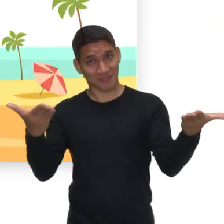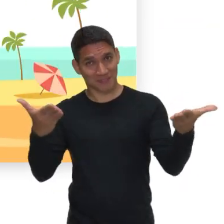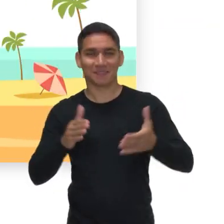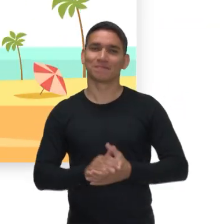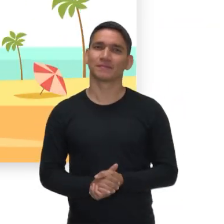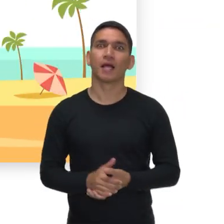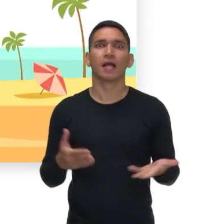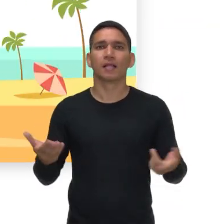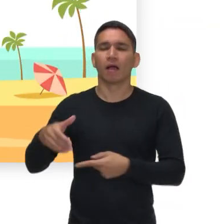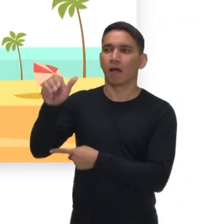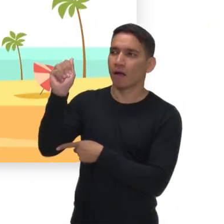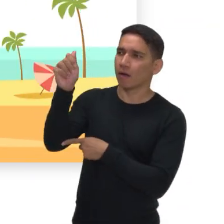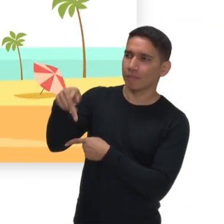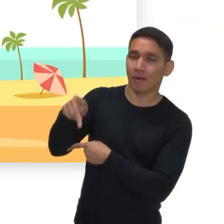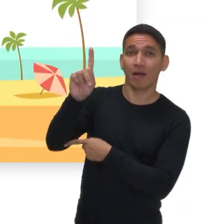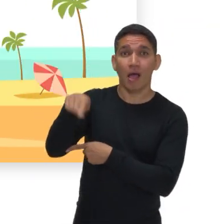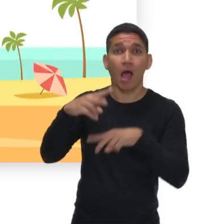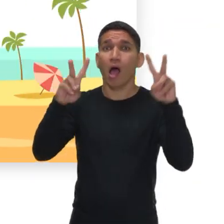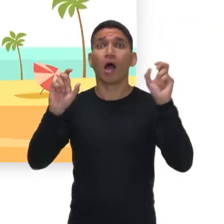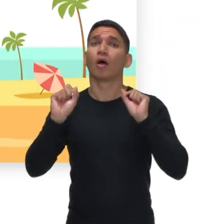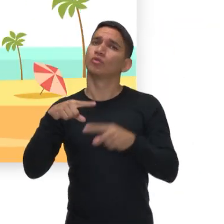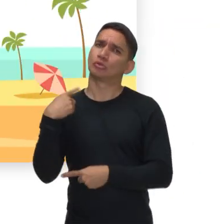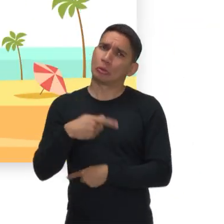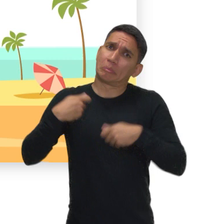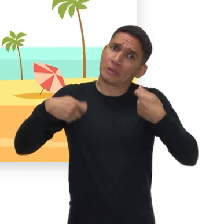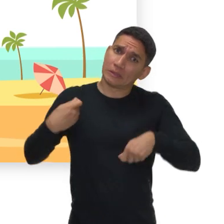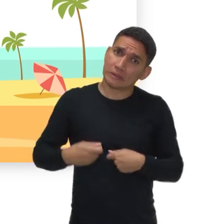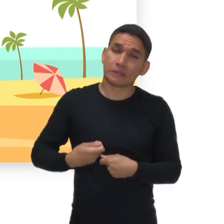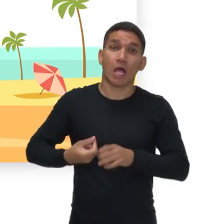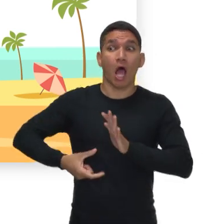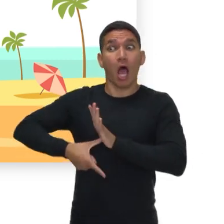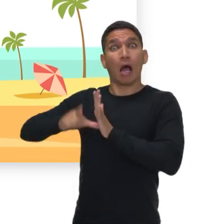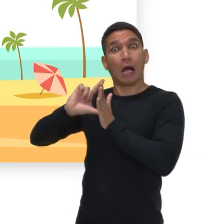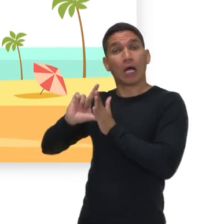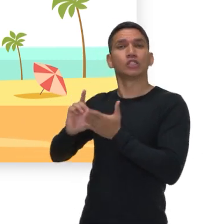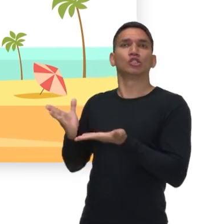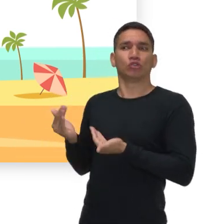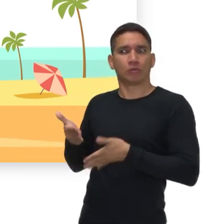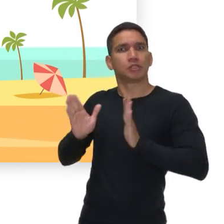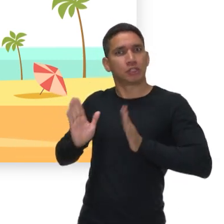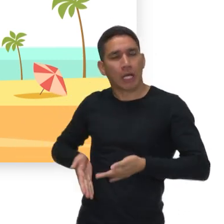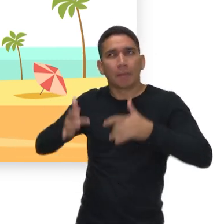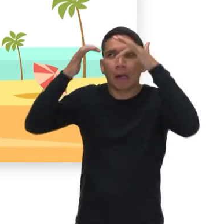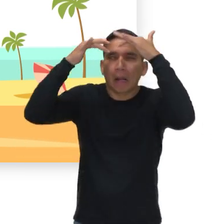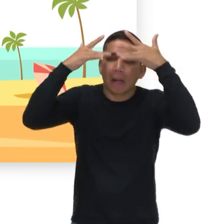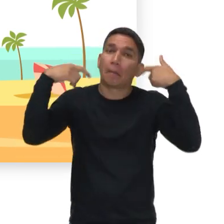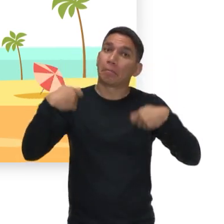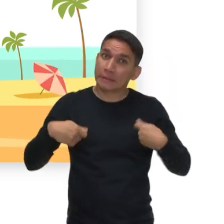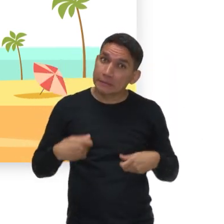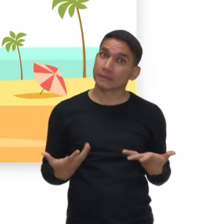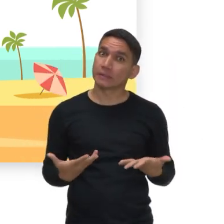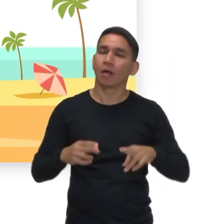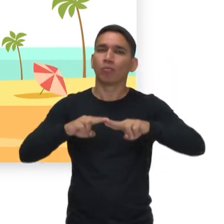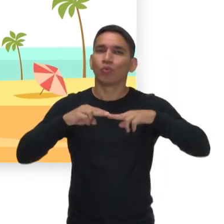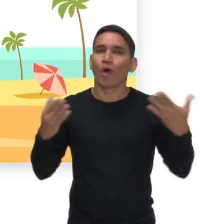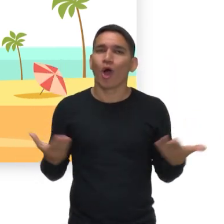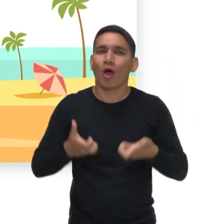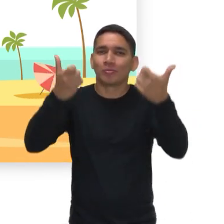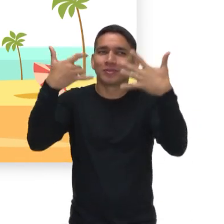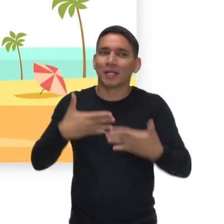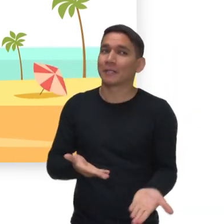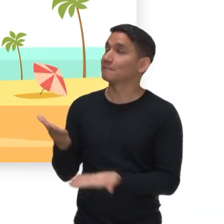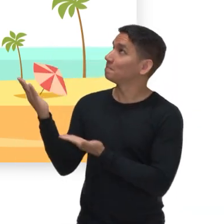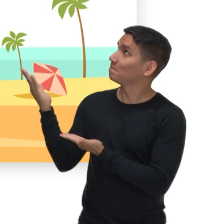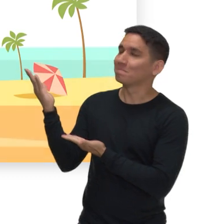Olá, tudo bem? A aposentadoria é um assunto que devemos pensar desde cedo. Por isso, nessa aula, vamos falar sobre